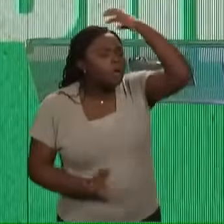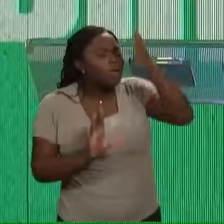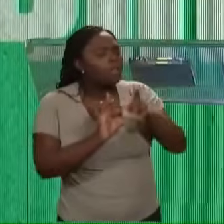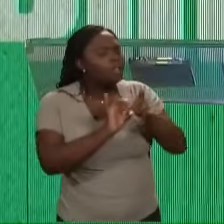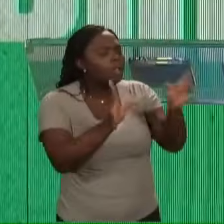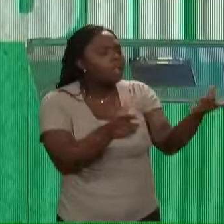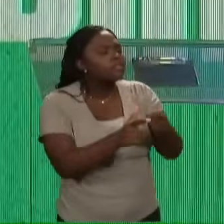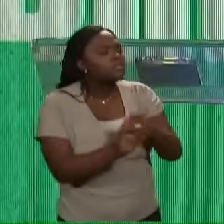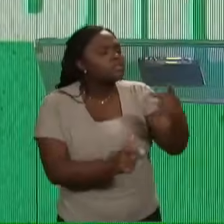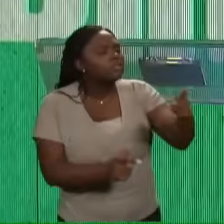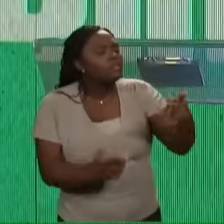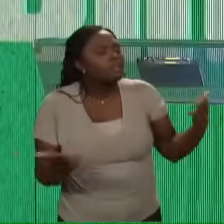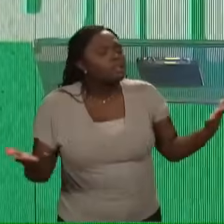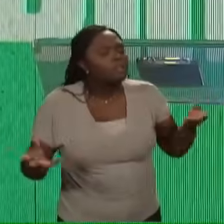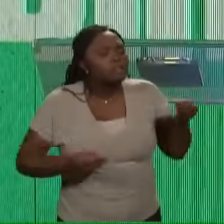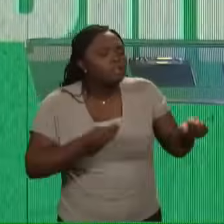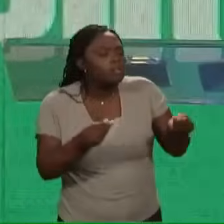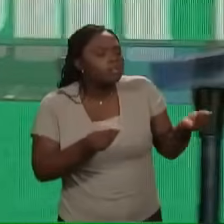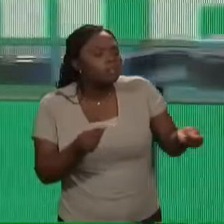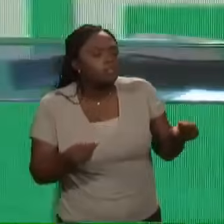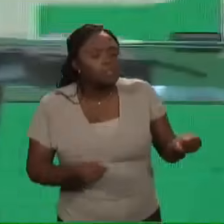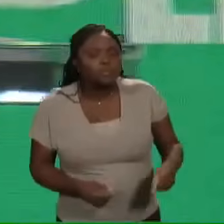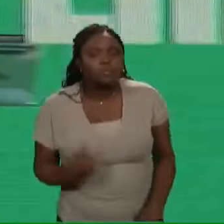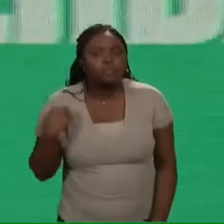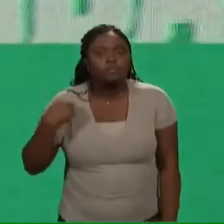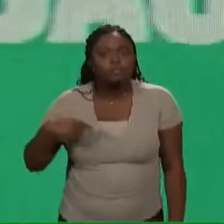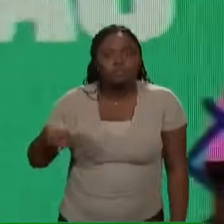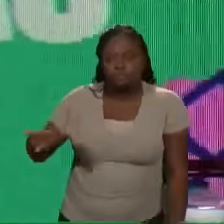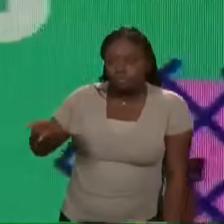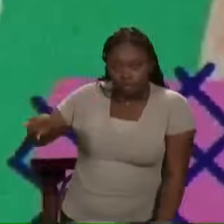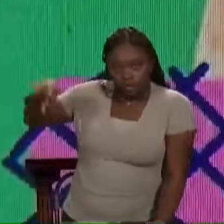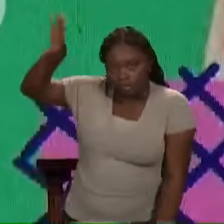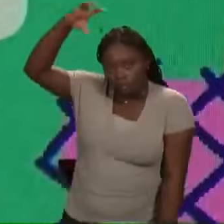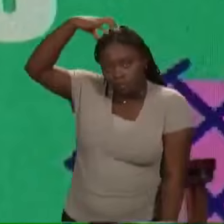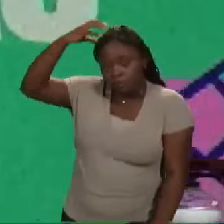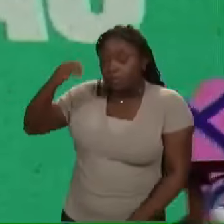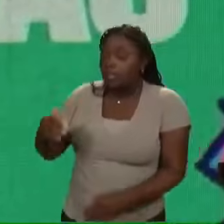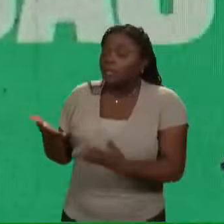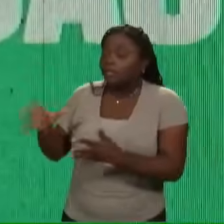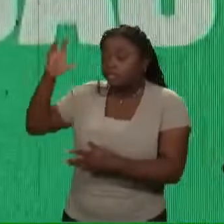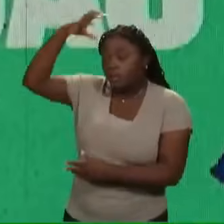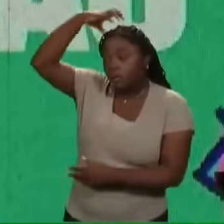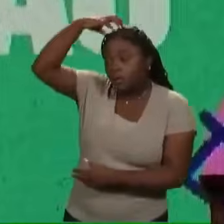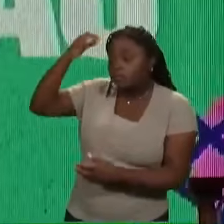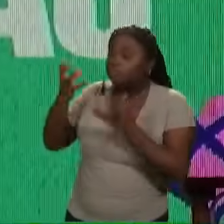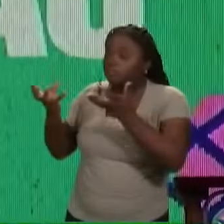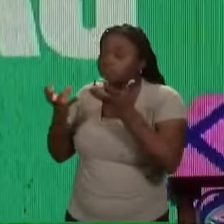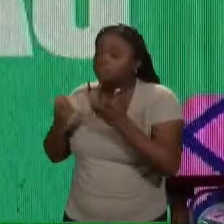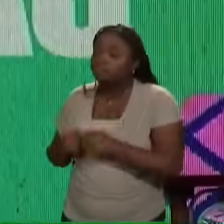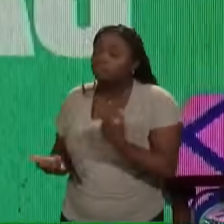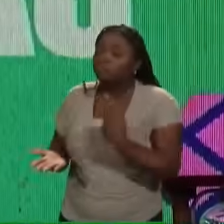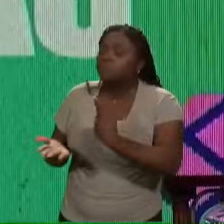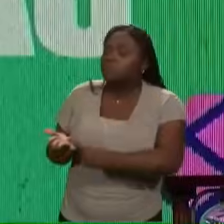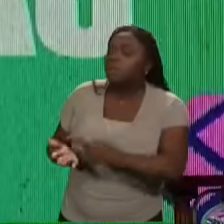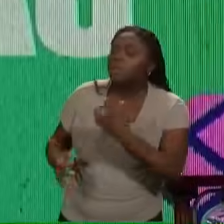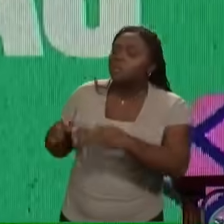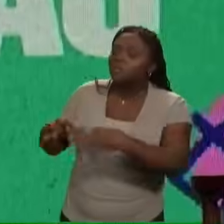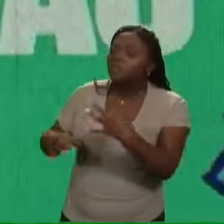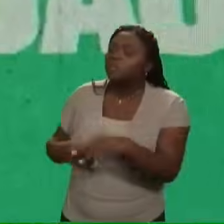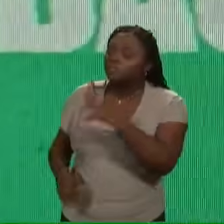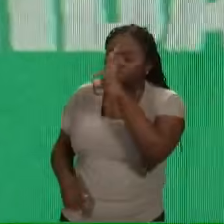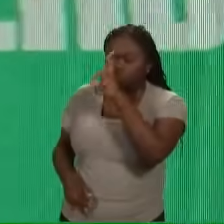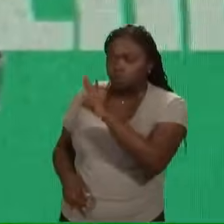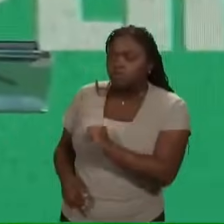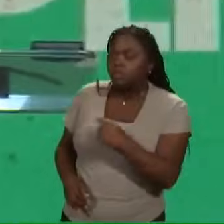miserável todinha. Foram lá no rei: senhor rei, nós queremos uma audiência com o senhor. A gente